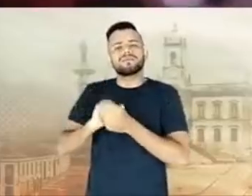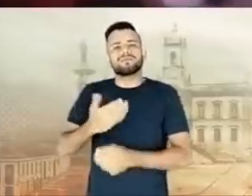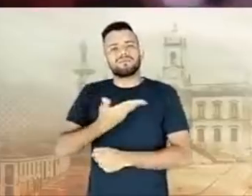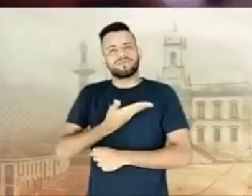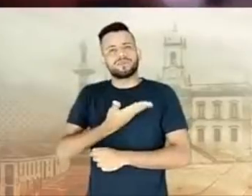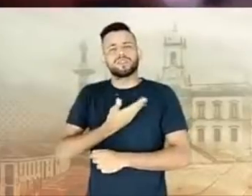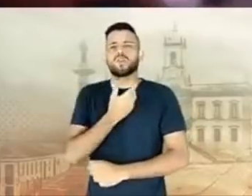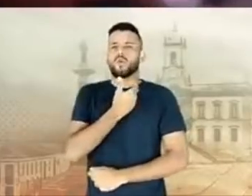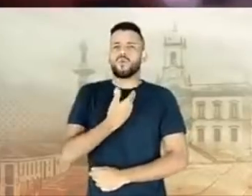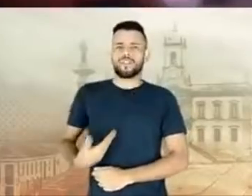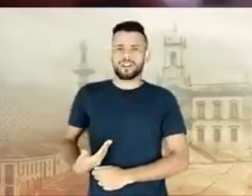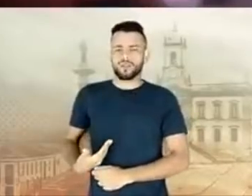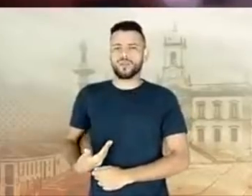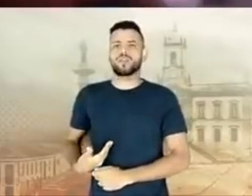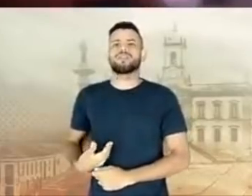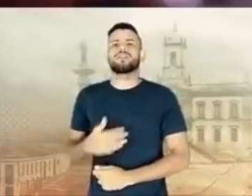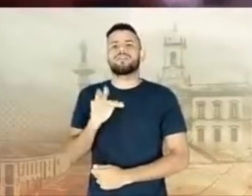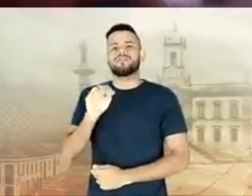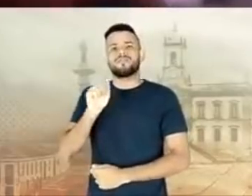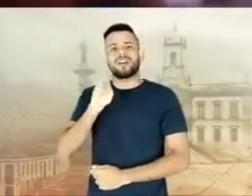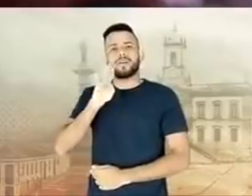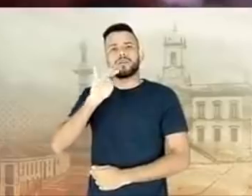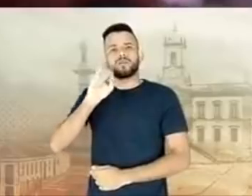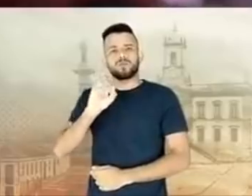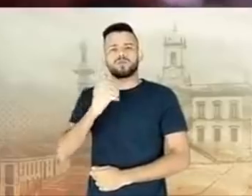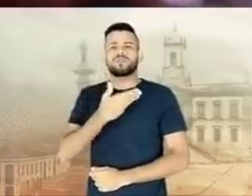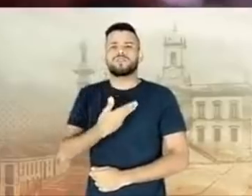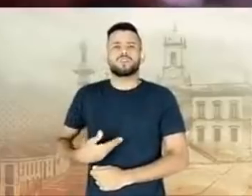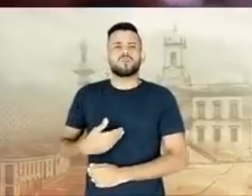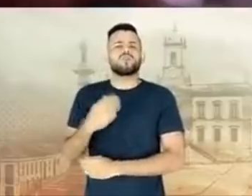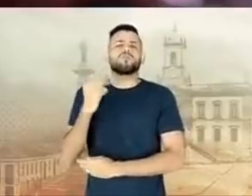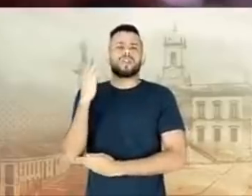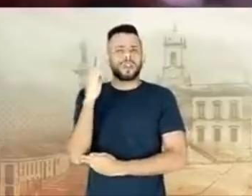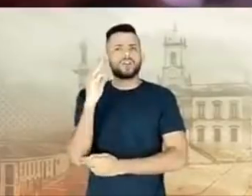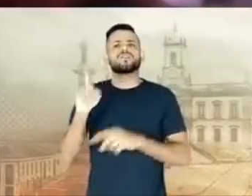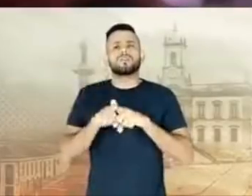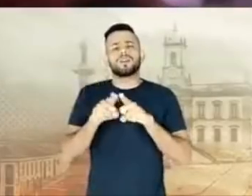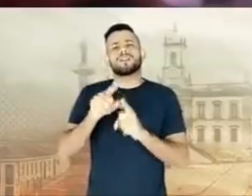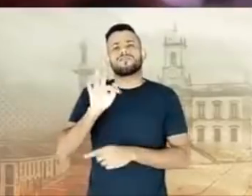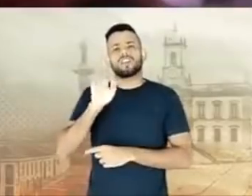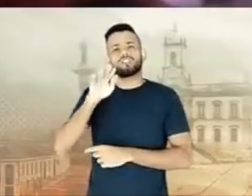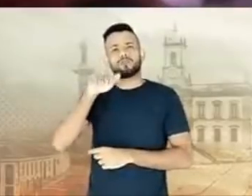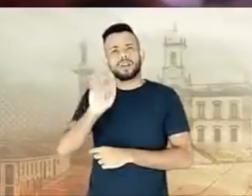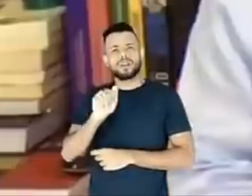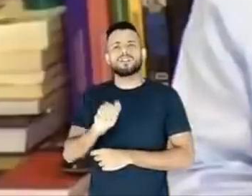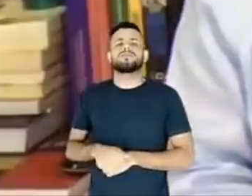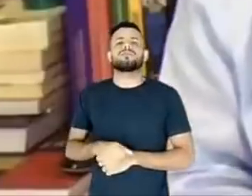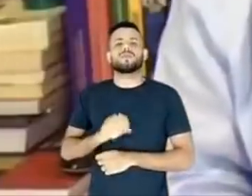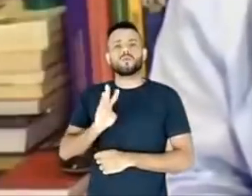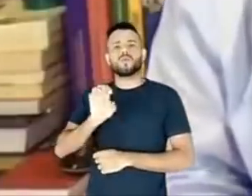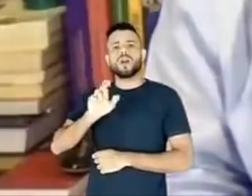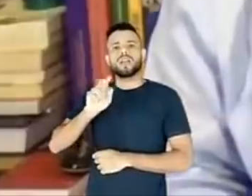o companheiro Flávio Dino, o governador do Maranhão, a Fátima Bezerra, o Wellington Ricosta e o nosso